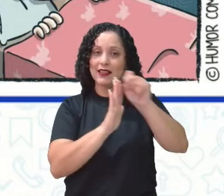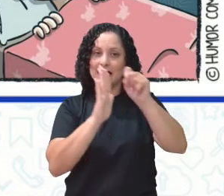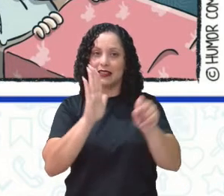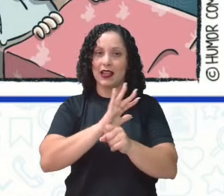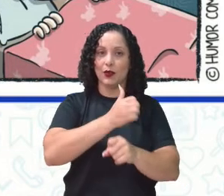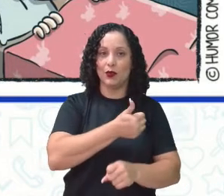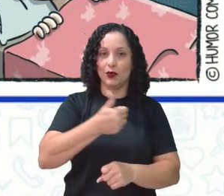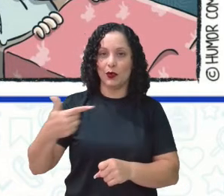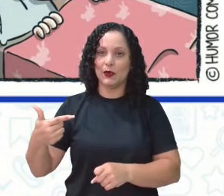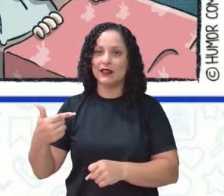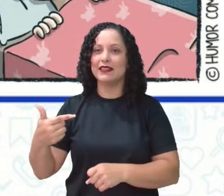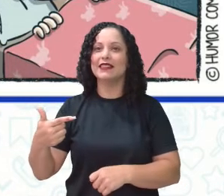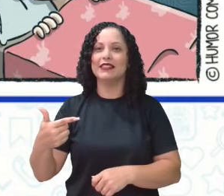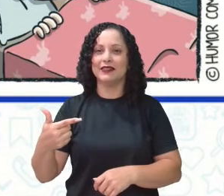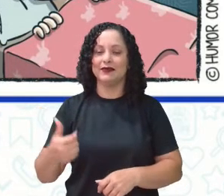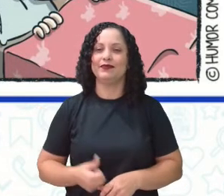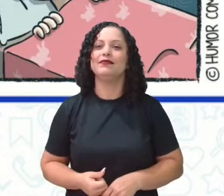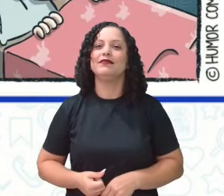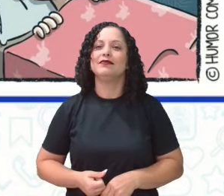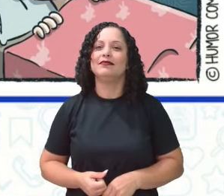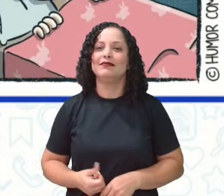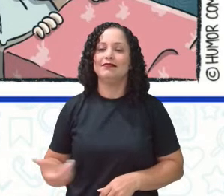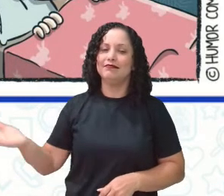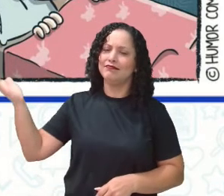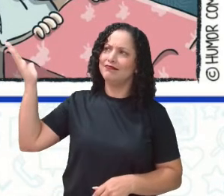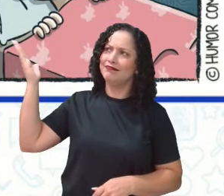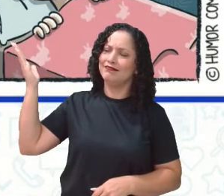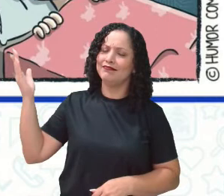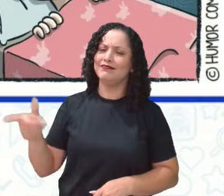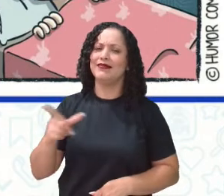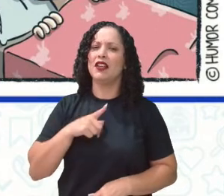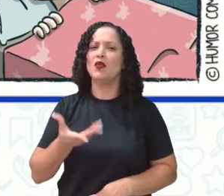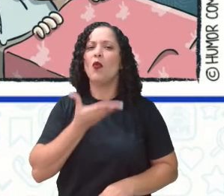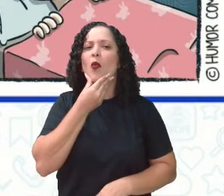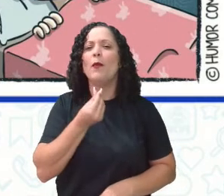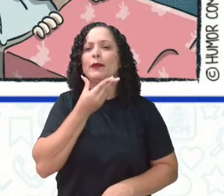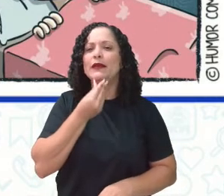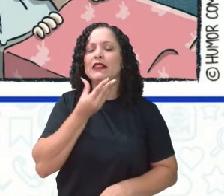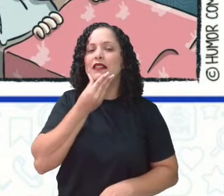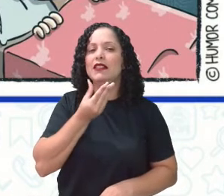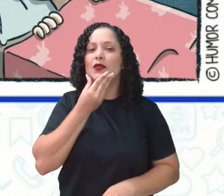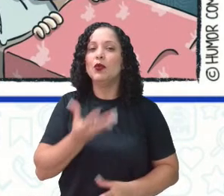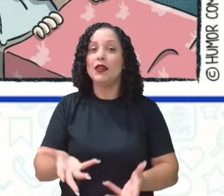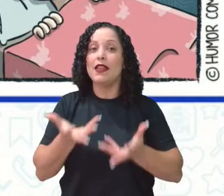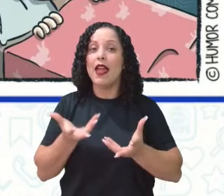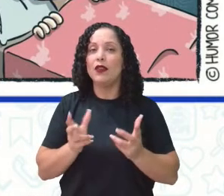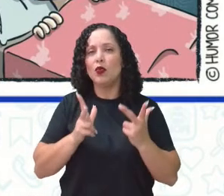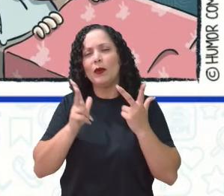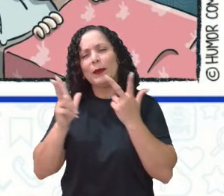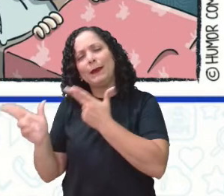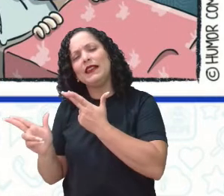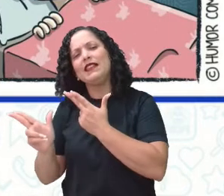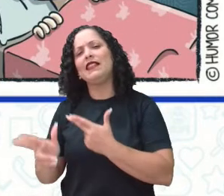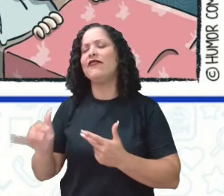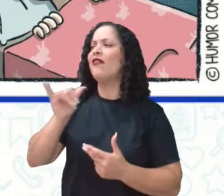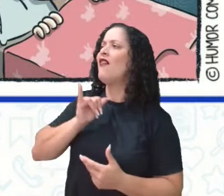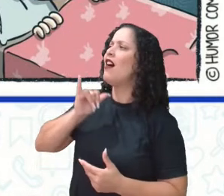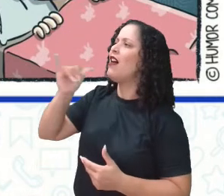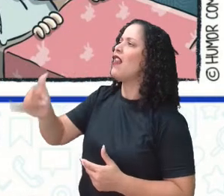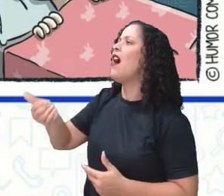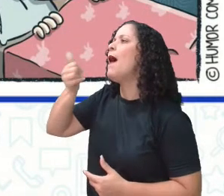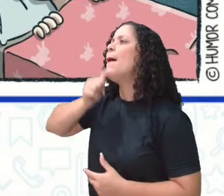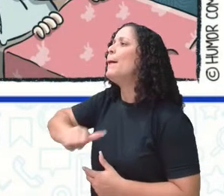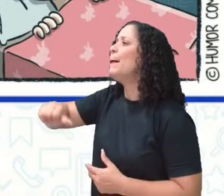é? E aí nós temos aqui o menino, o filho, querendo dormir. Ele diz, mãe,